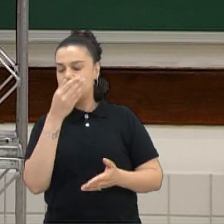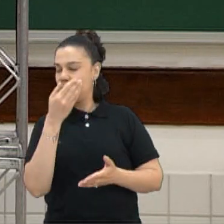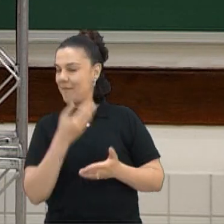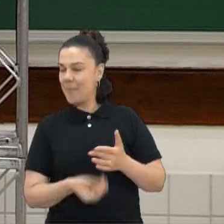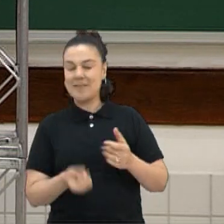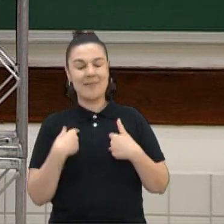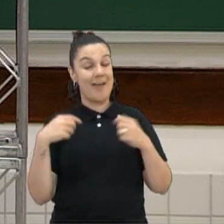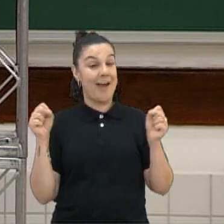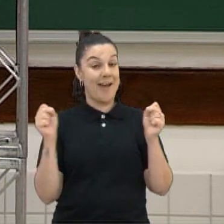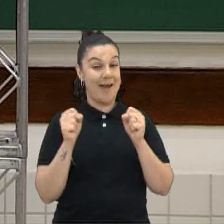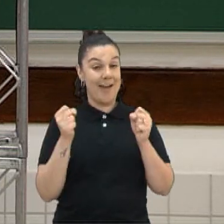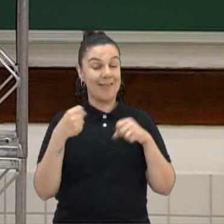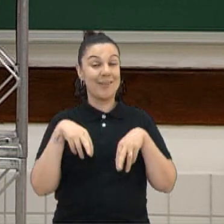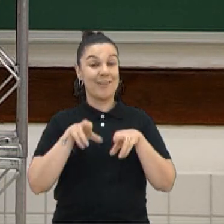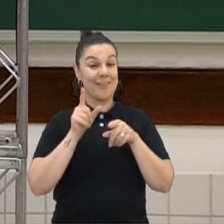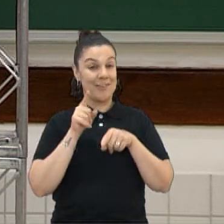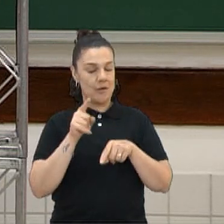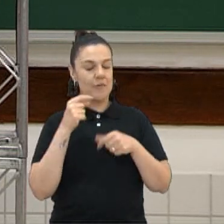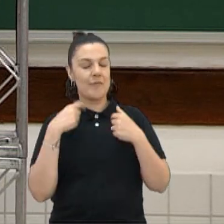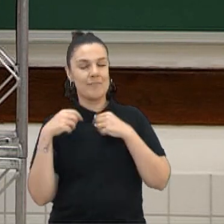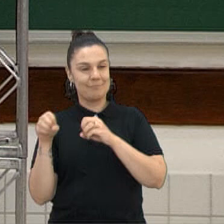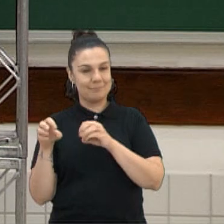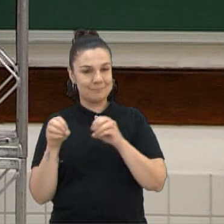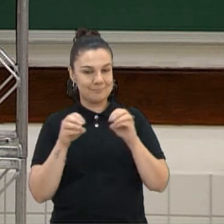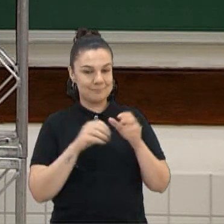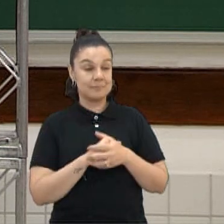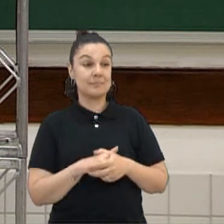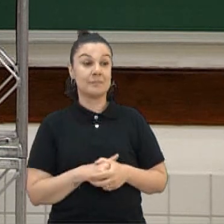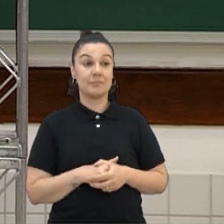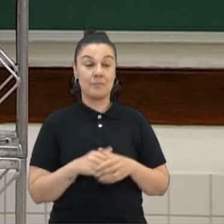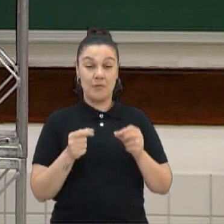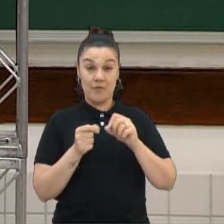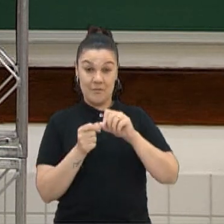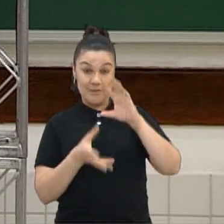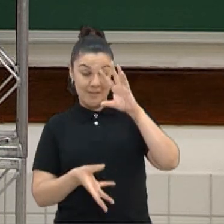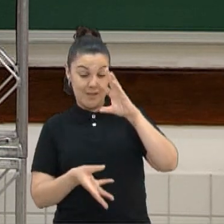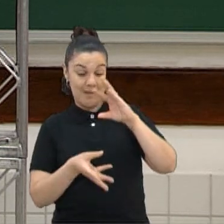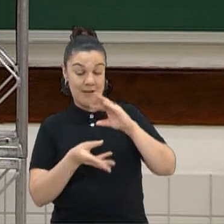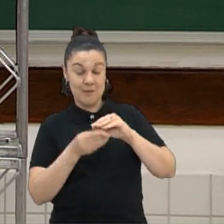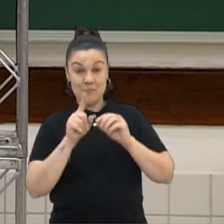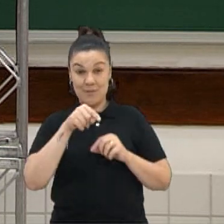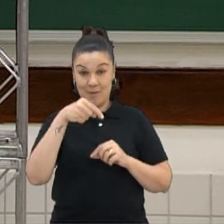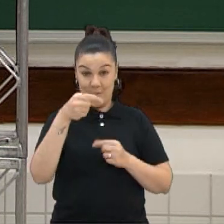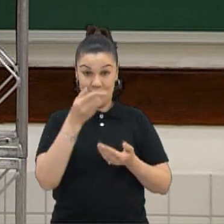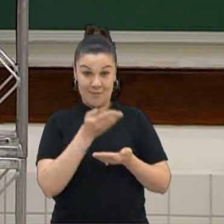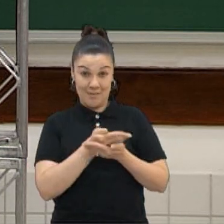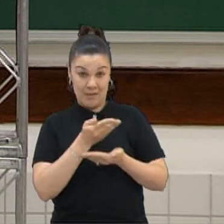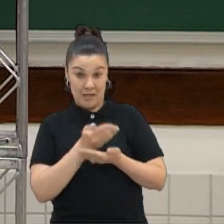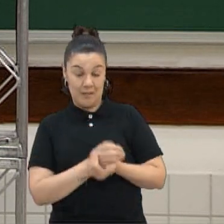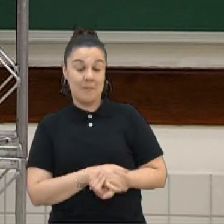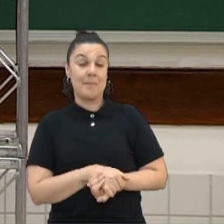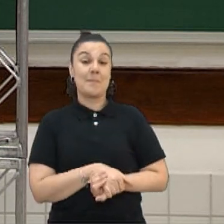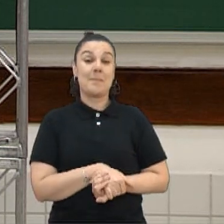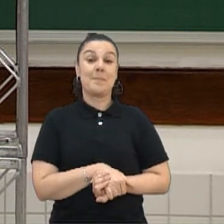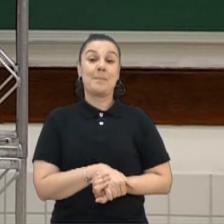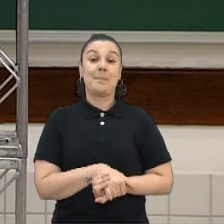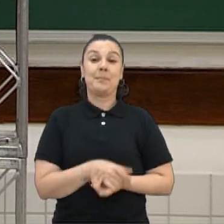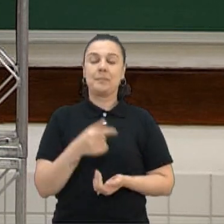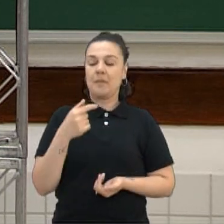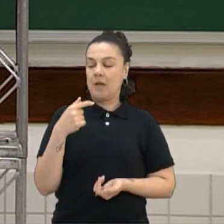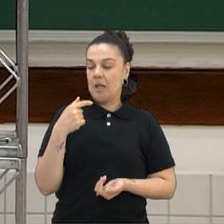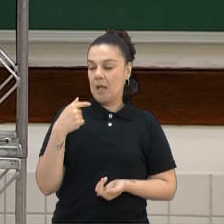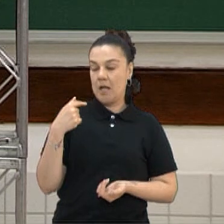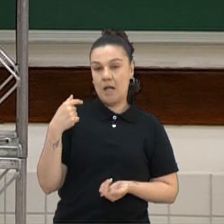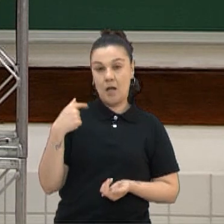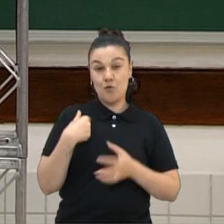perdem por esperar. Eu vou ensinar essa geometria para vocês, galera, vou fazer um resumo na próxima aula, vou explicar bonitinho, e aí eu vou